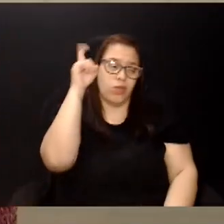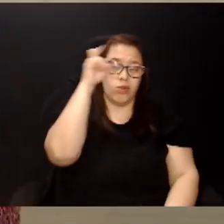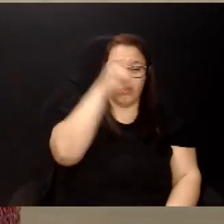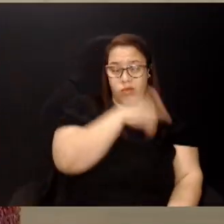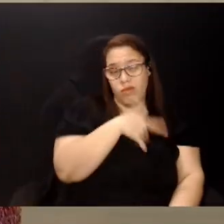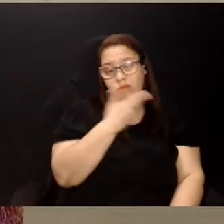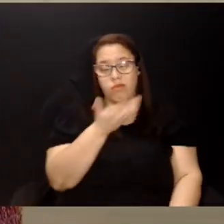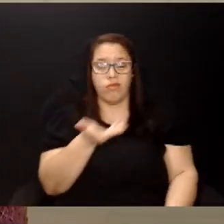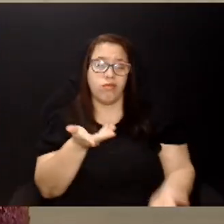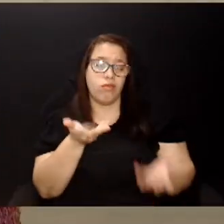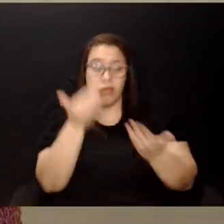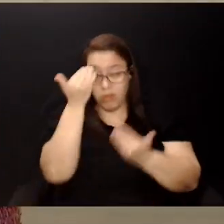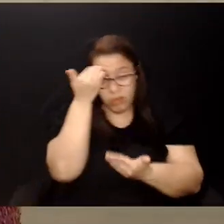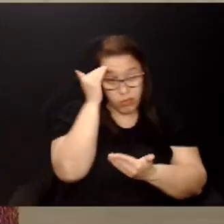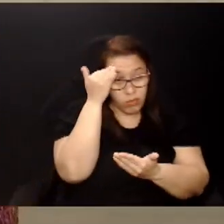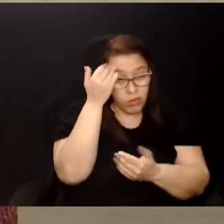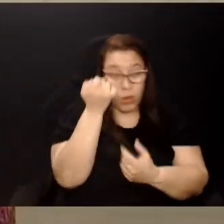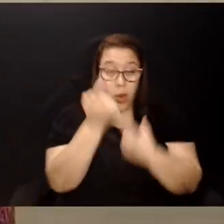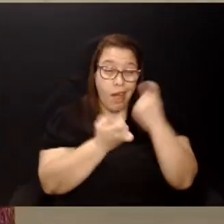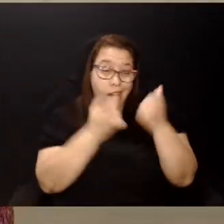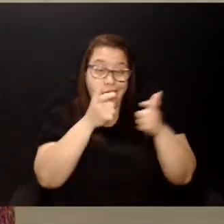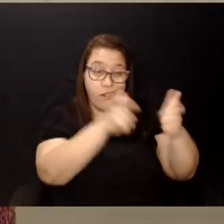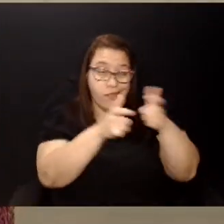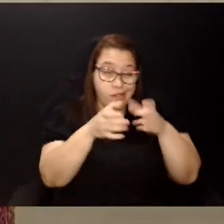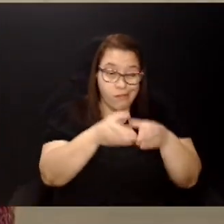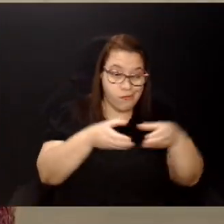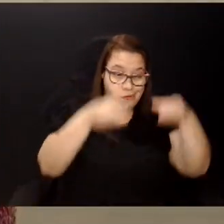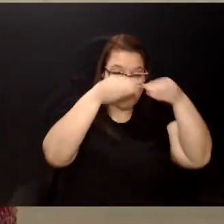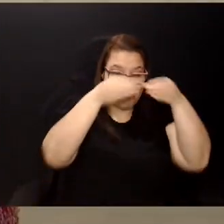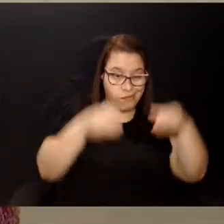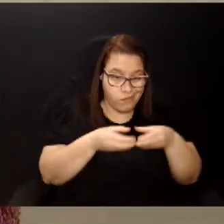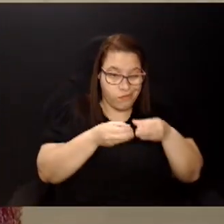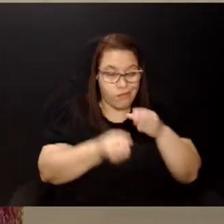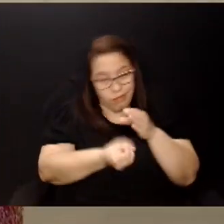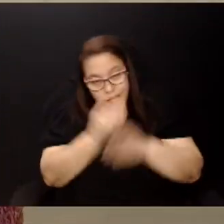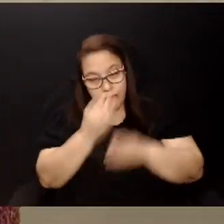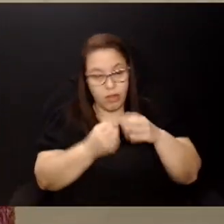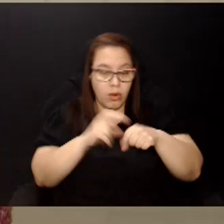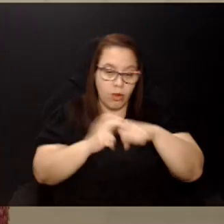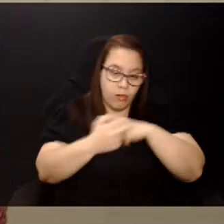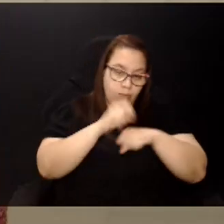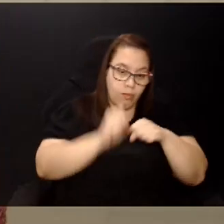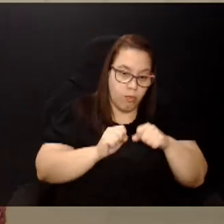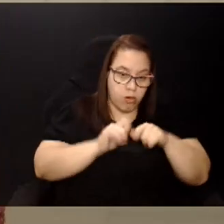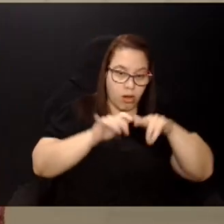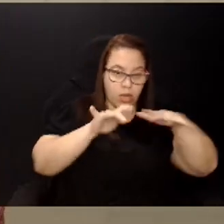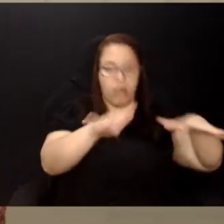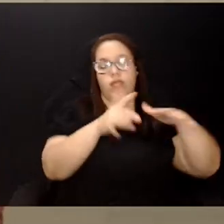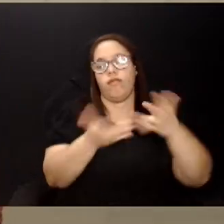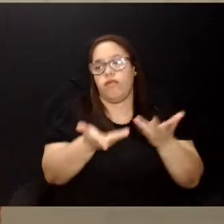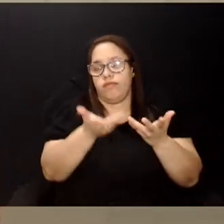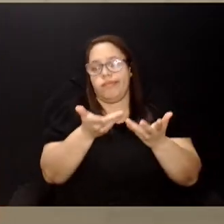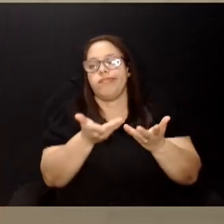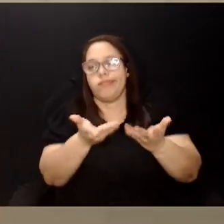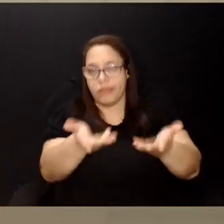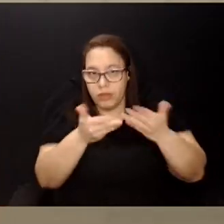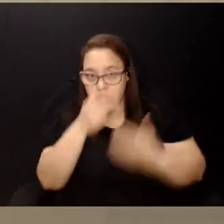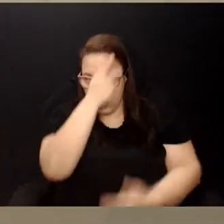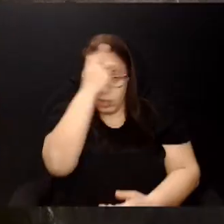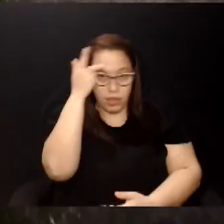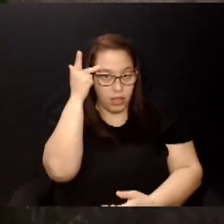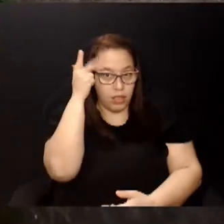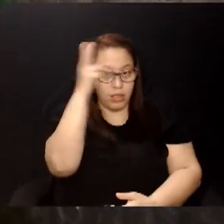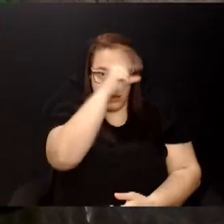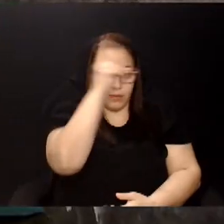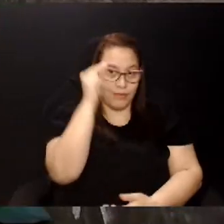de entender que alguns recipientes também são criadouros, né? Por isso essa importância do receber o pessoal da